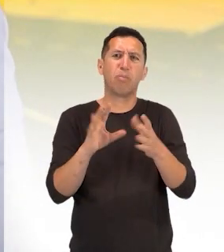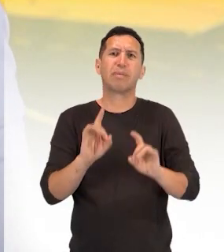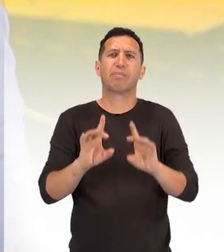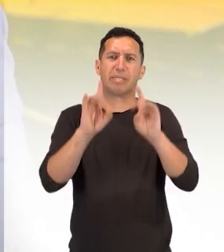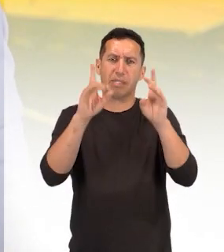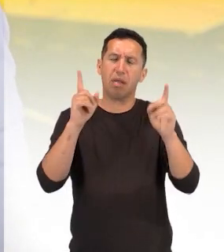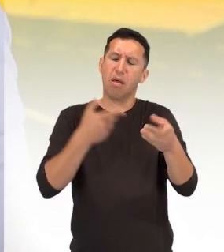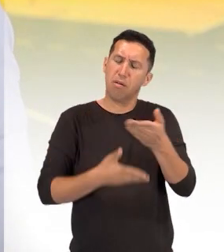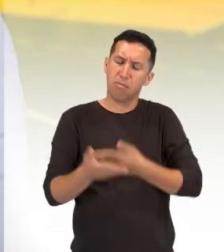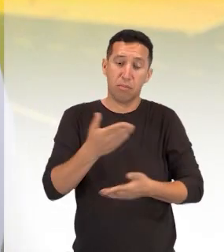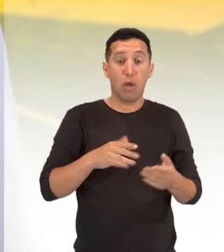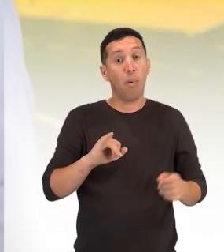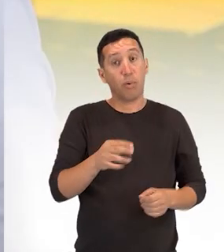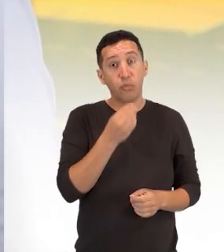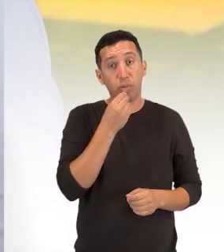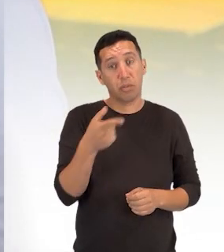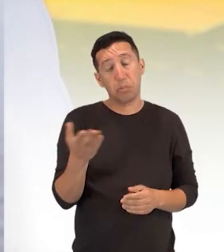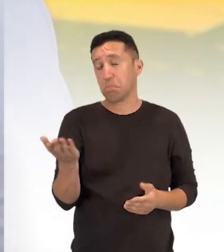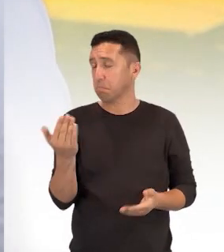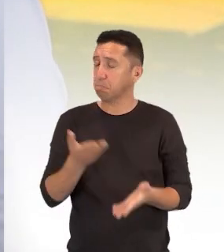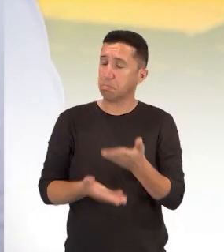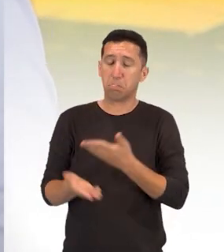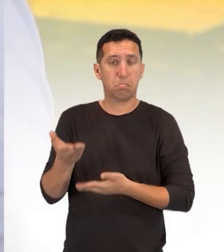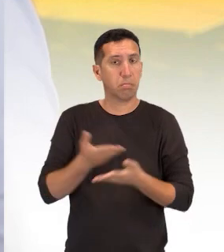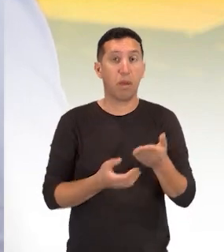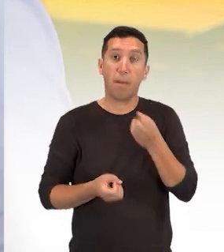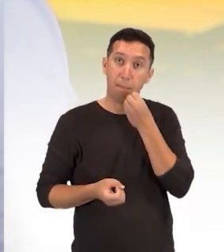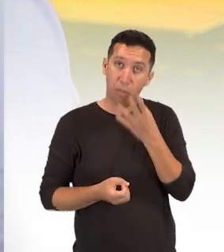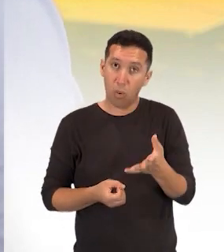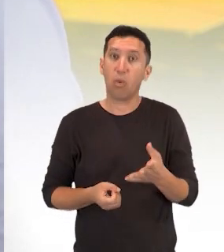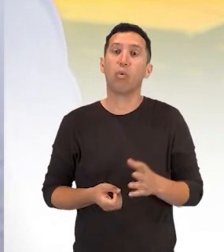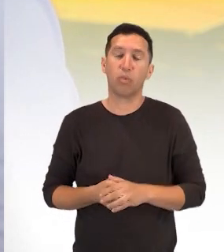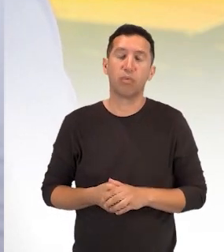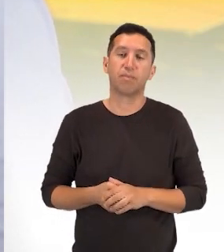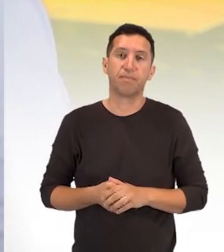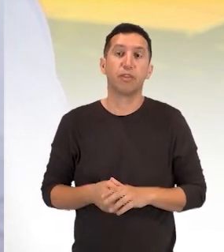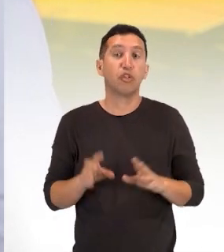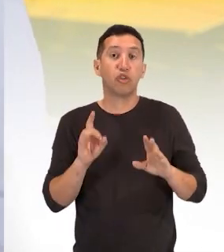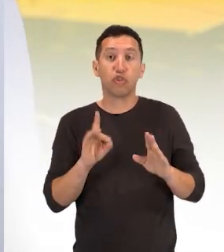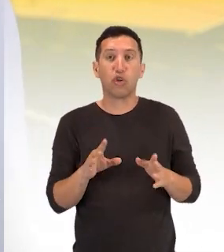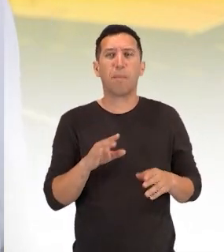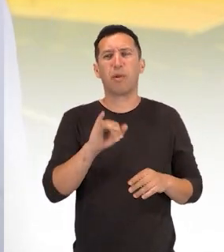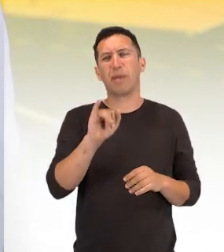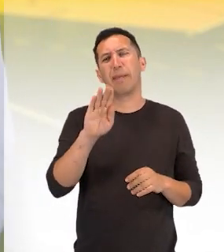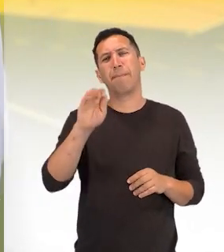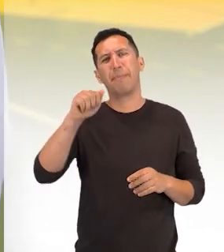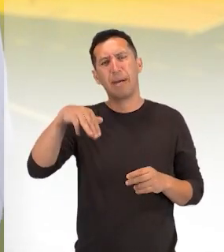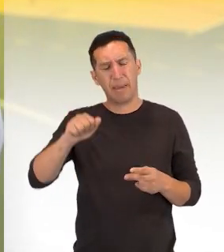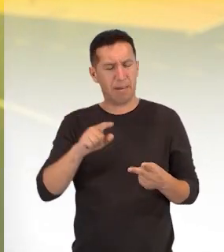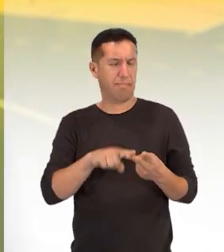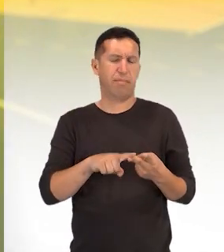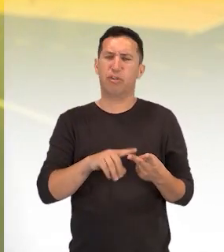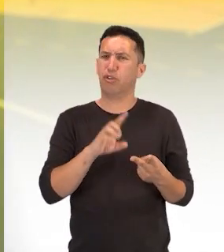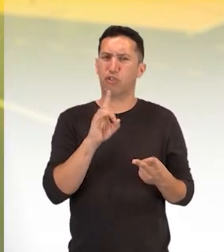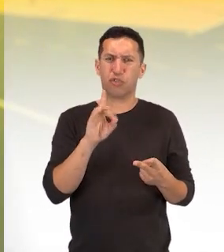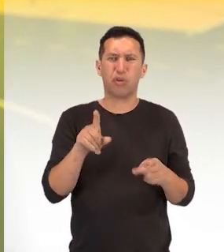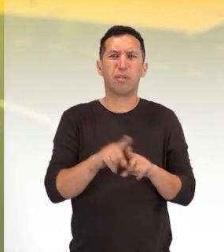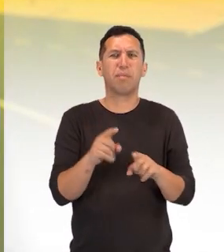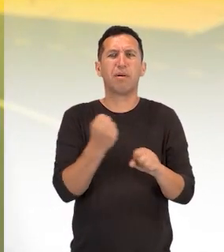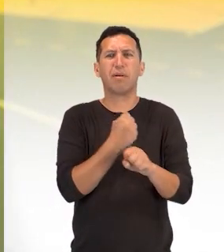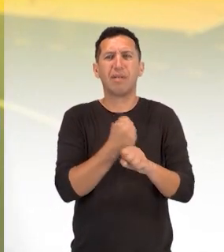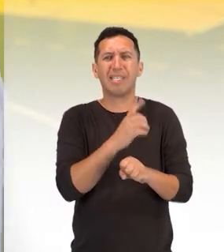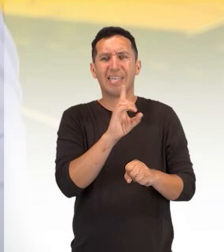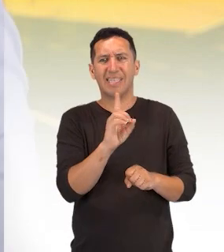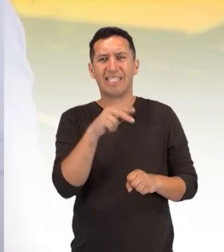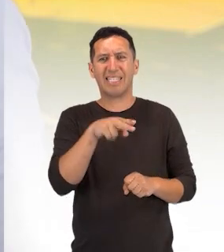eles efetivamente estão conseguindo serem ouvidos, não só pelo órgão licenciador, pelo IBAMA, pelo órgão